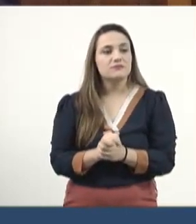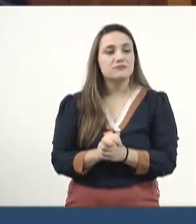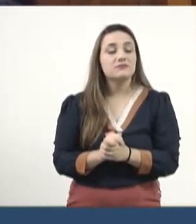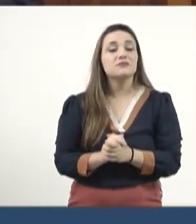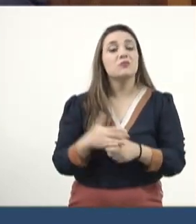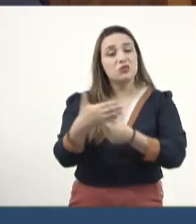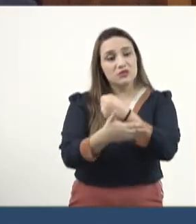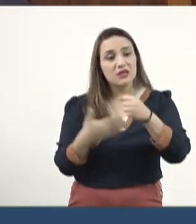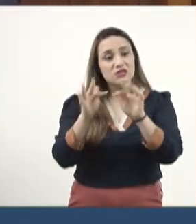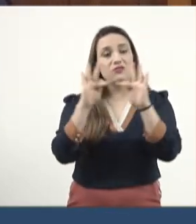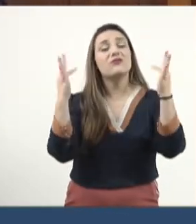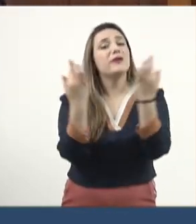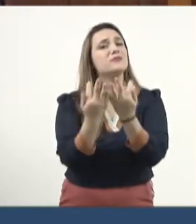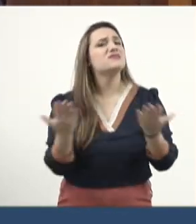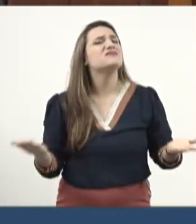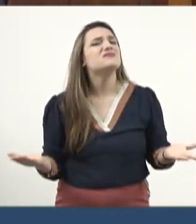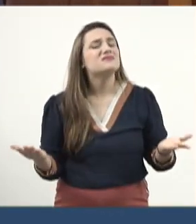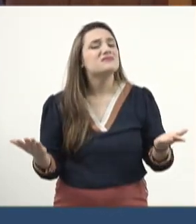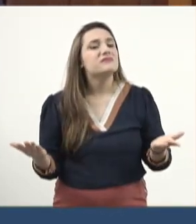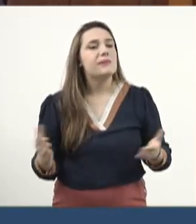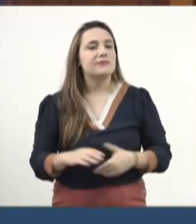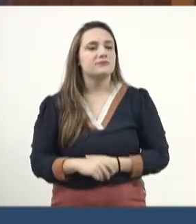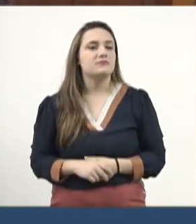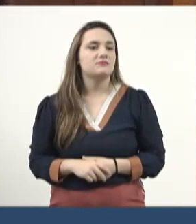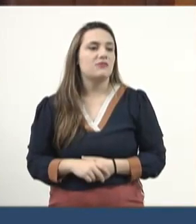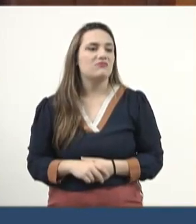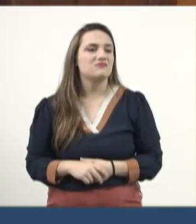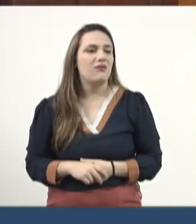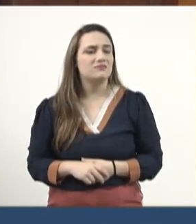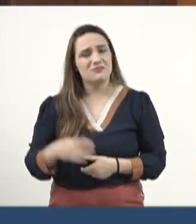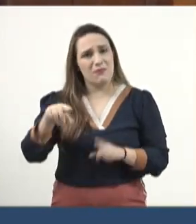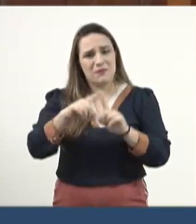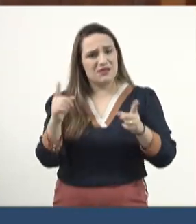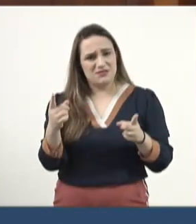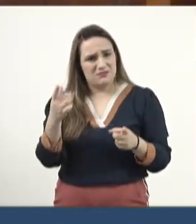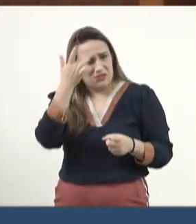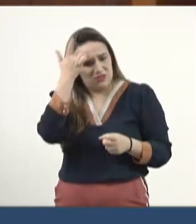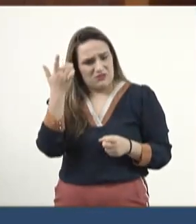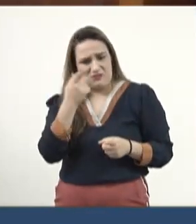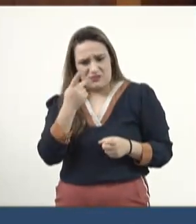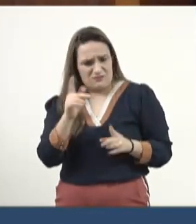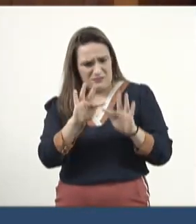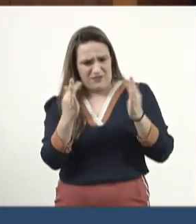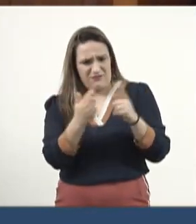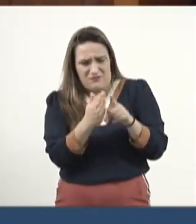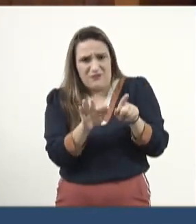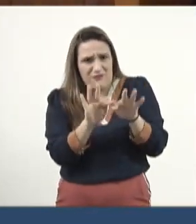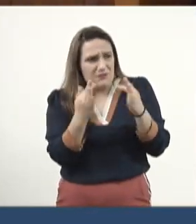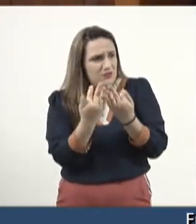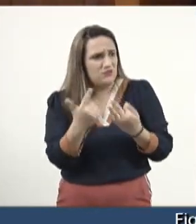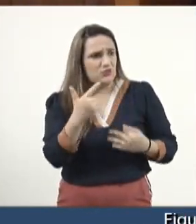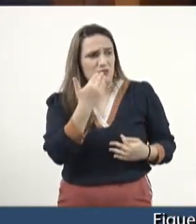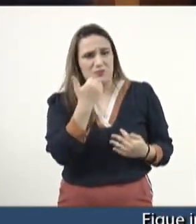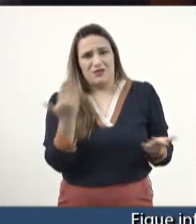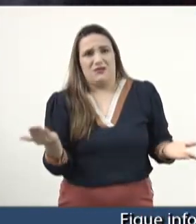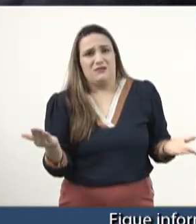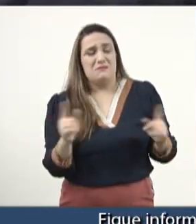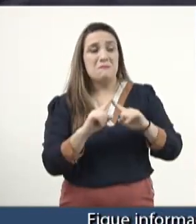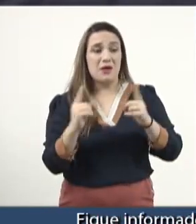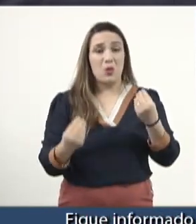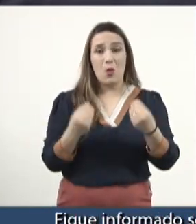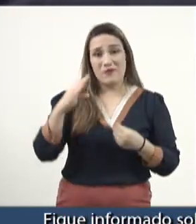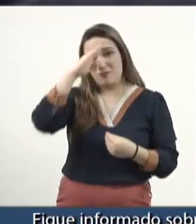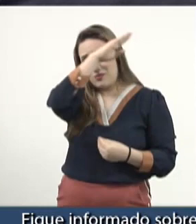da família. A pessoa não sabia que a família não tinha o que comer dentro de casa, mas achava que o